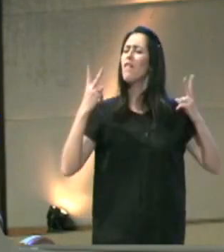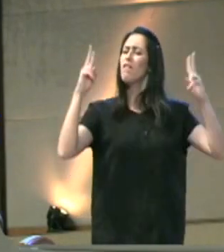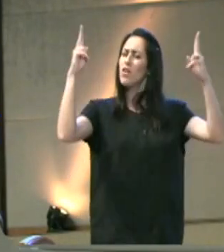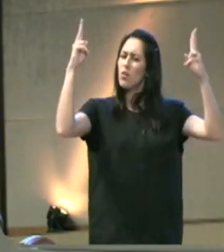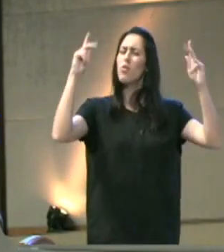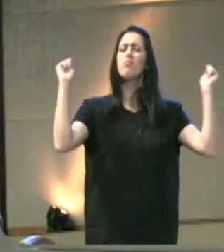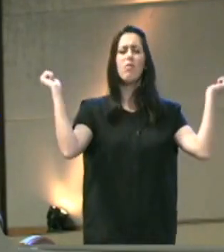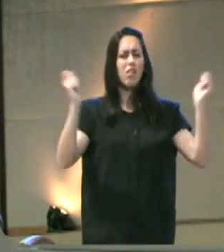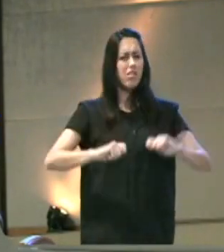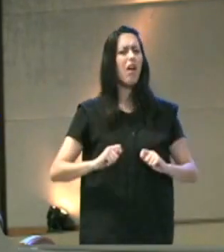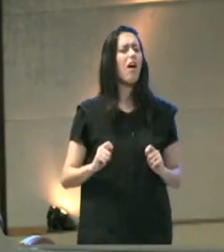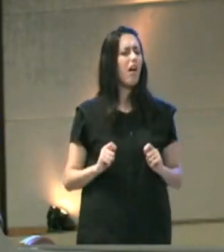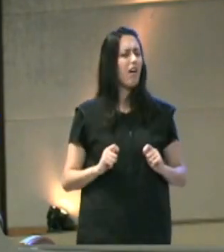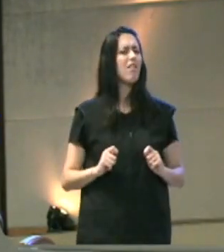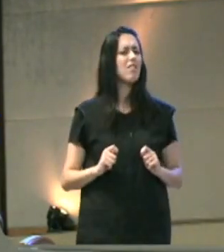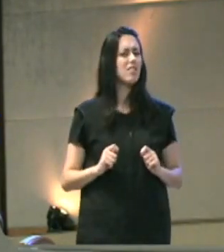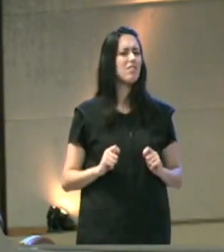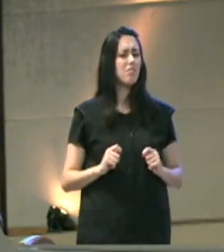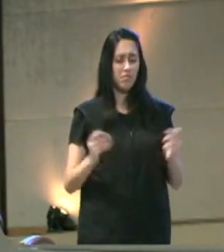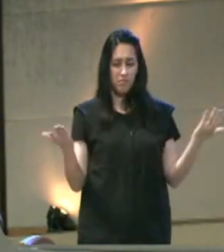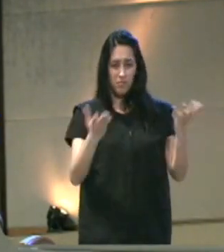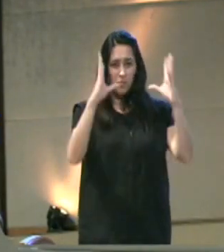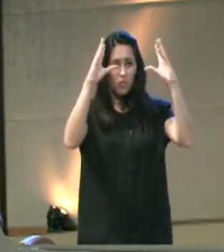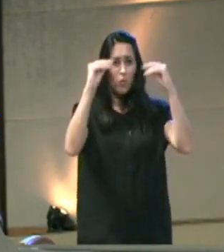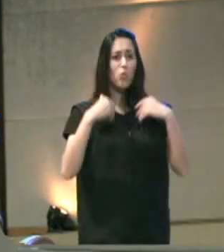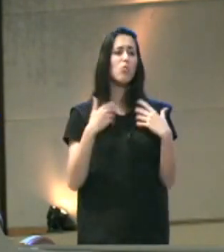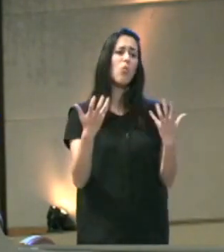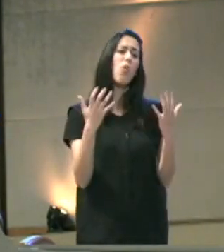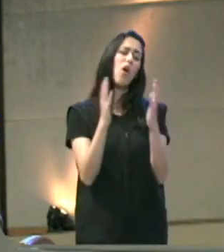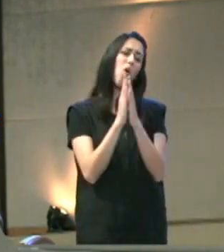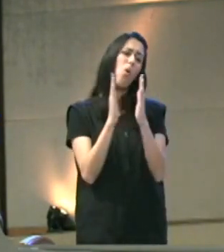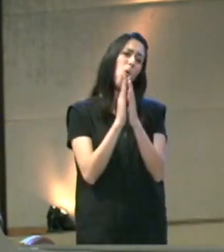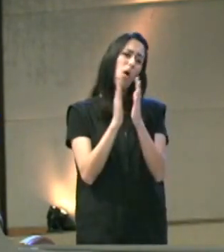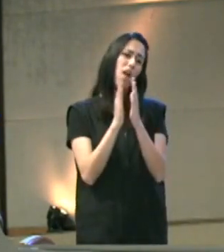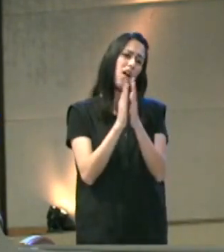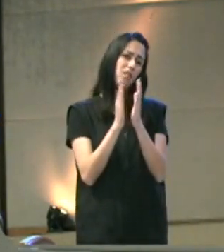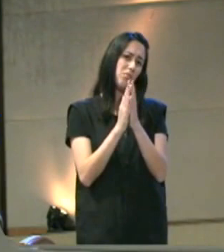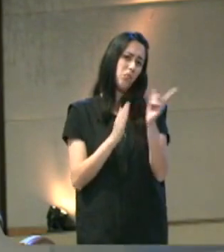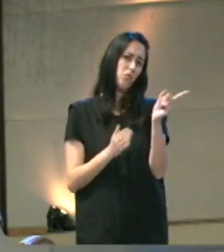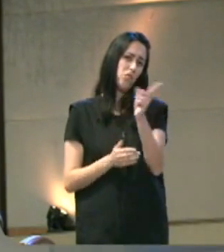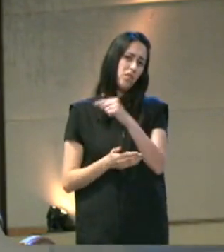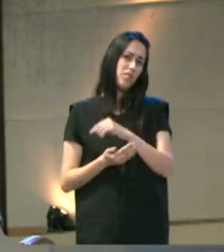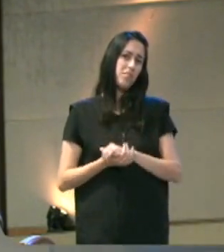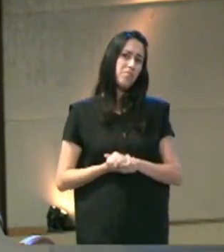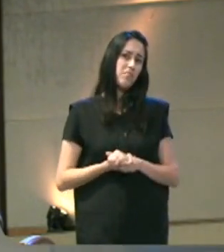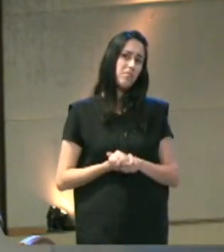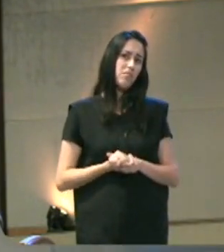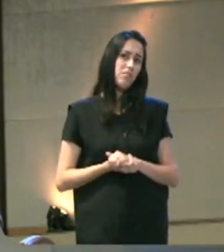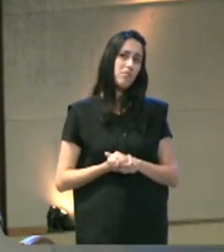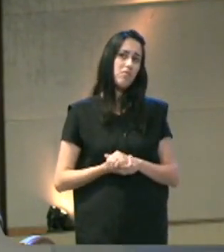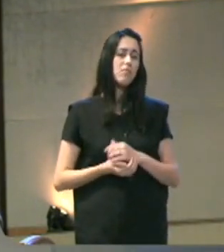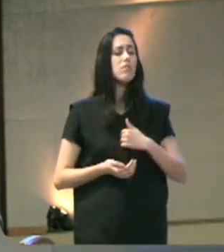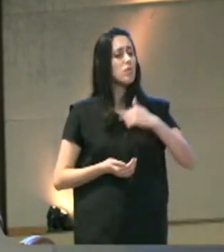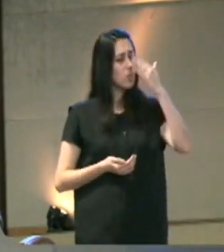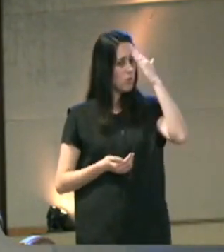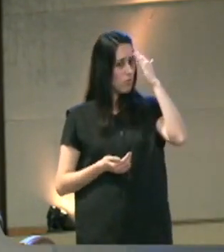caminho. Nessa noite eu queria orar com você. Eu sei que o Espírito de Deus quer te